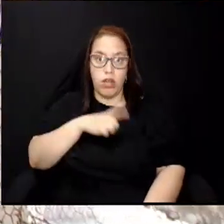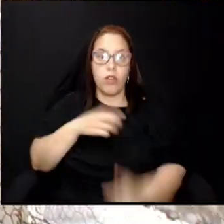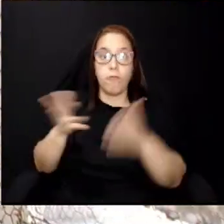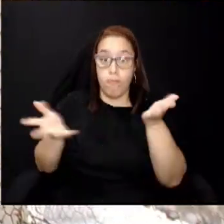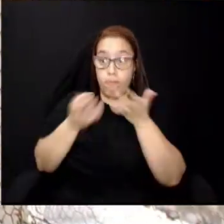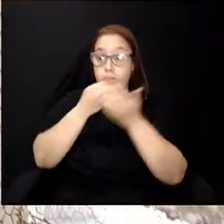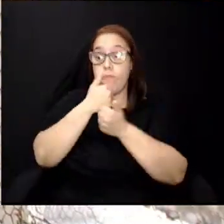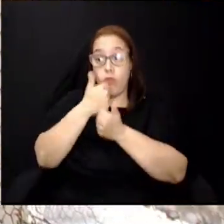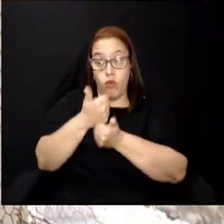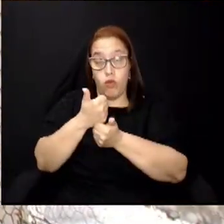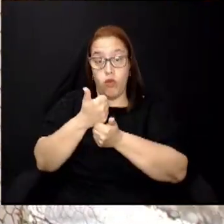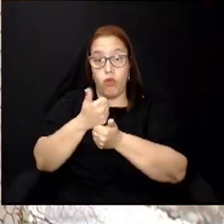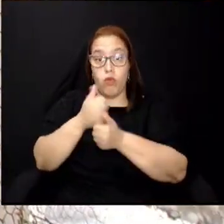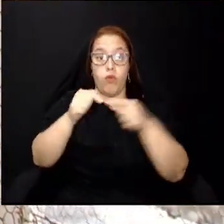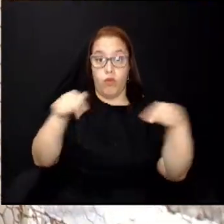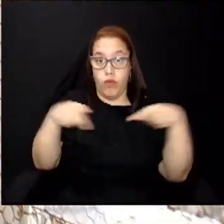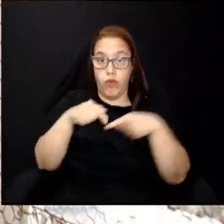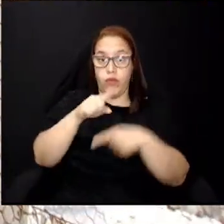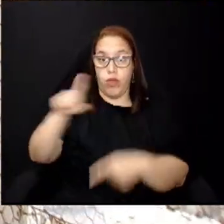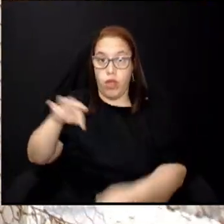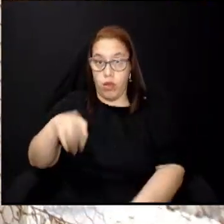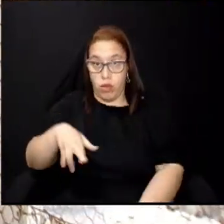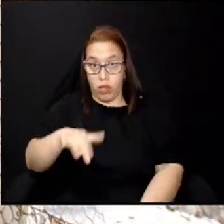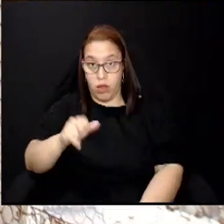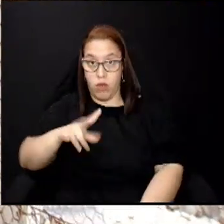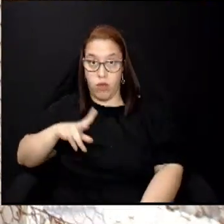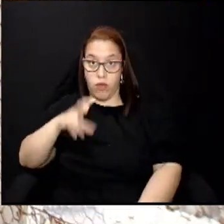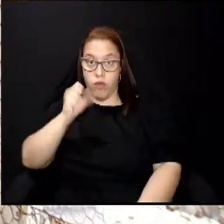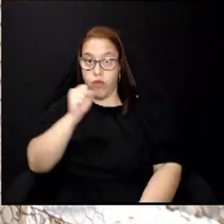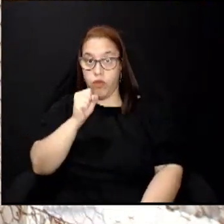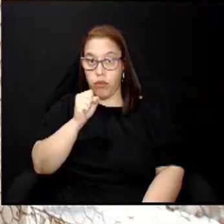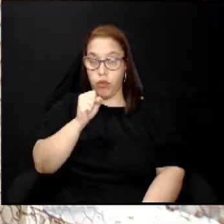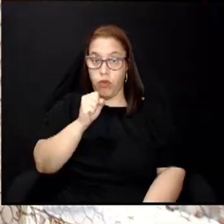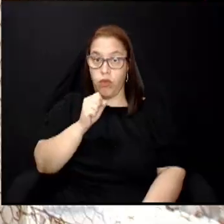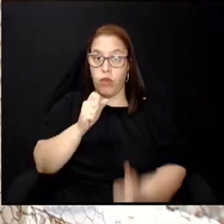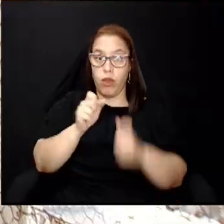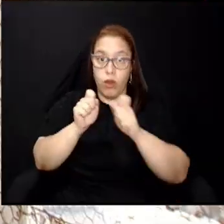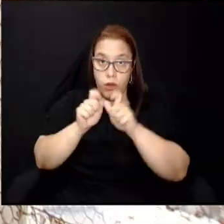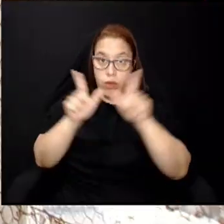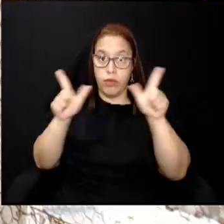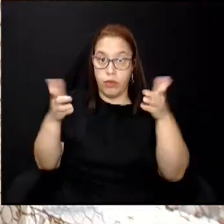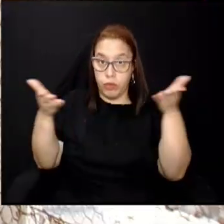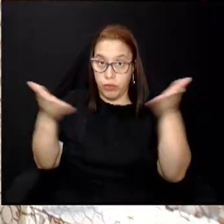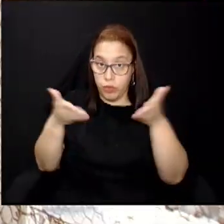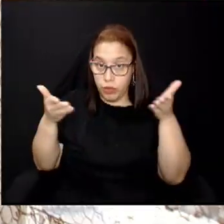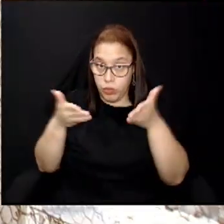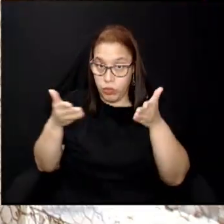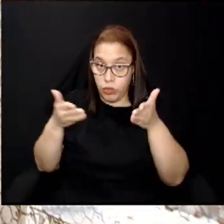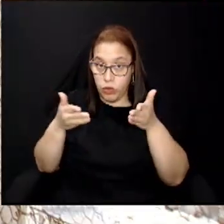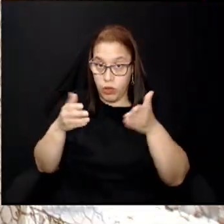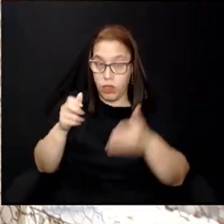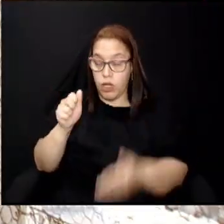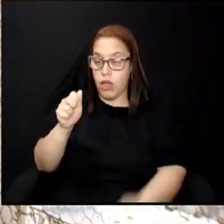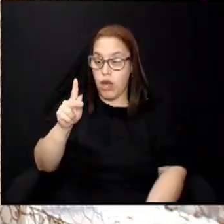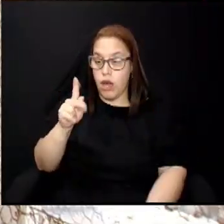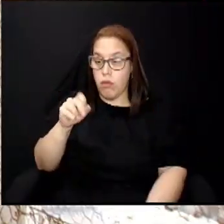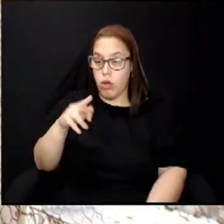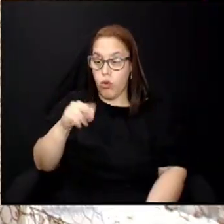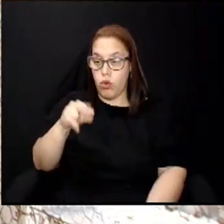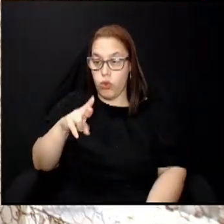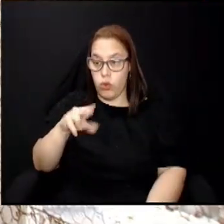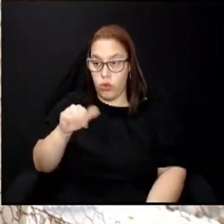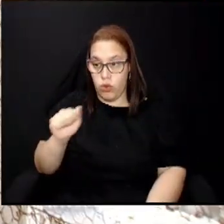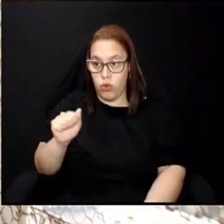áreas da zootecnia muito fortes. Quer ver uma área que tem grande destaque hoje? É a área de aquicultura. E ela se deslocou